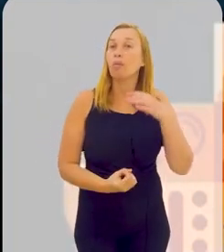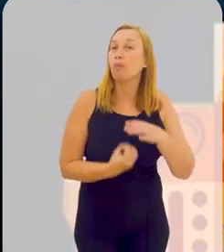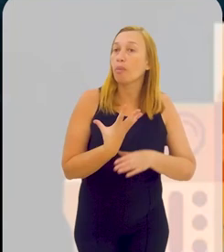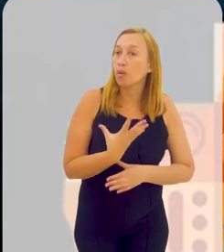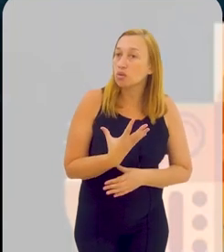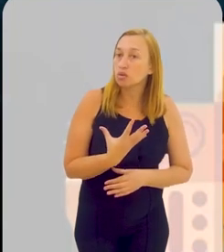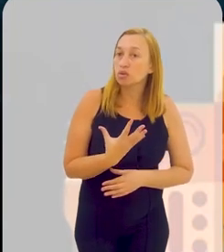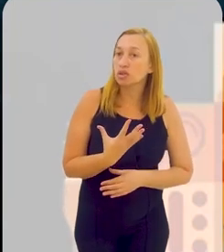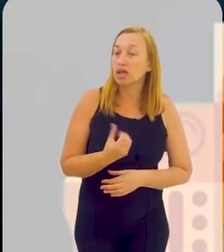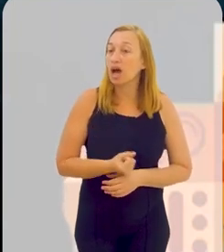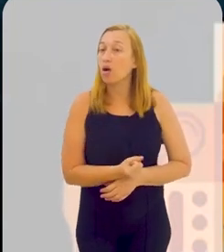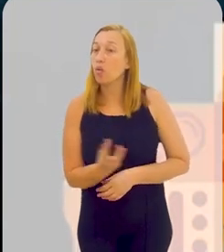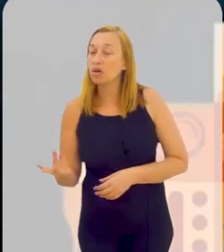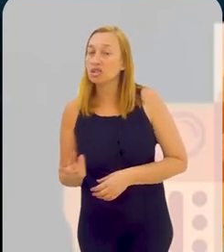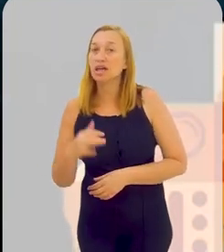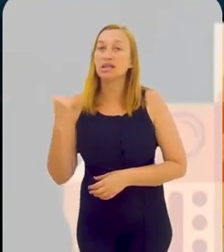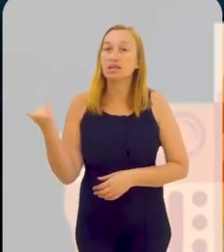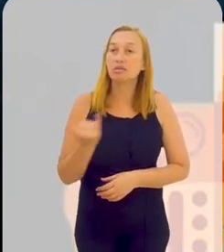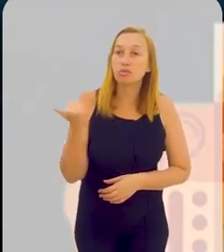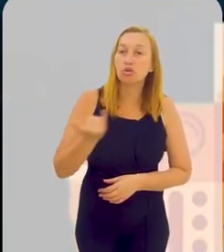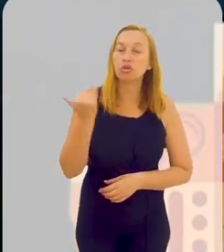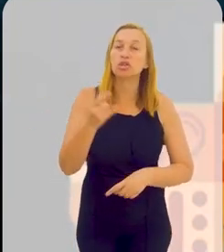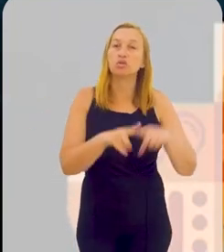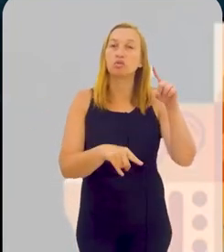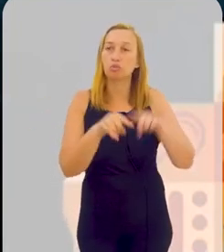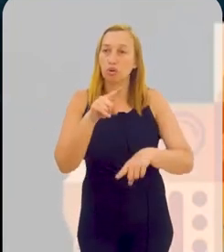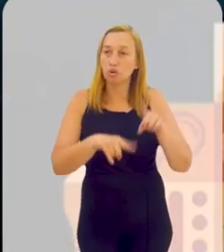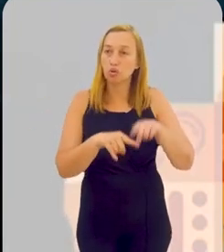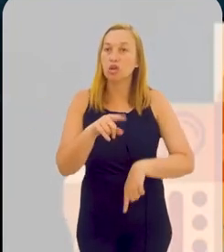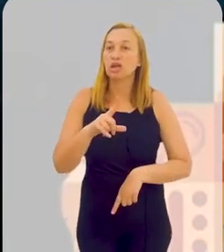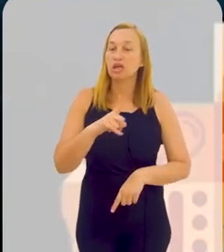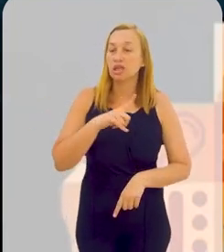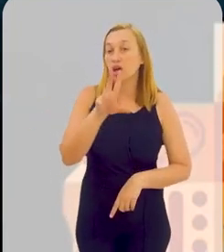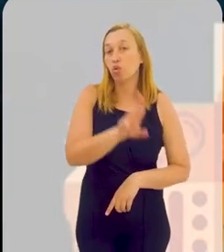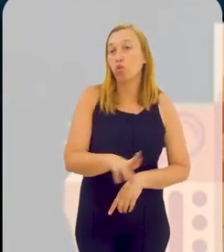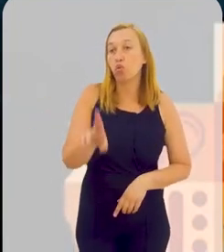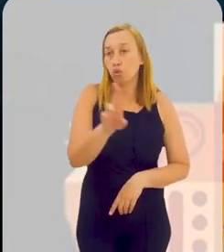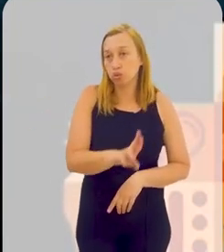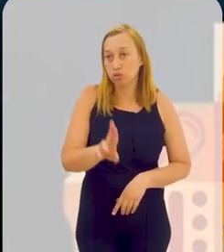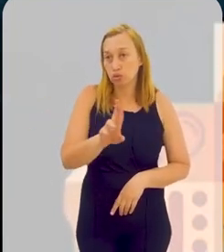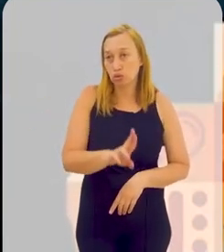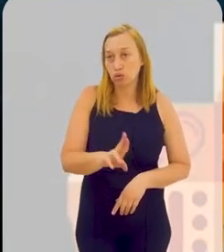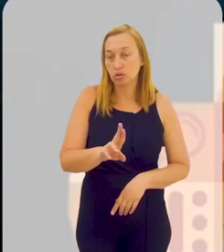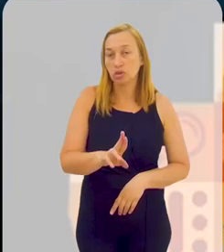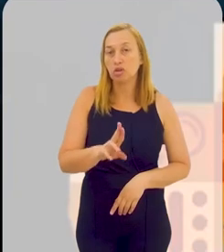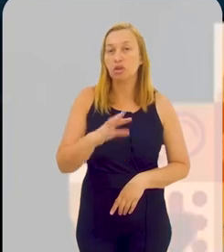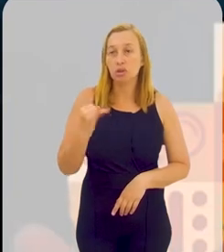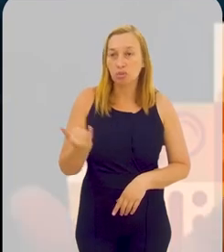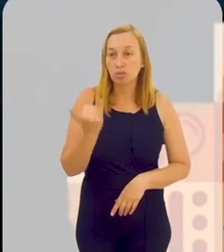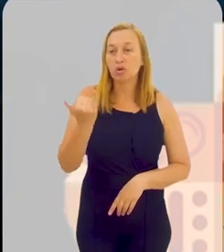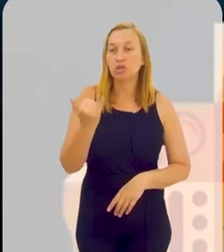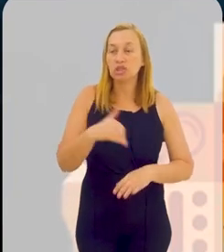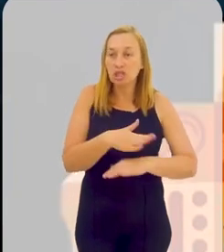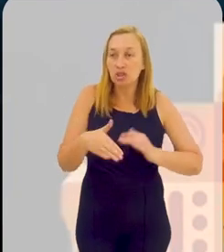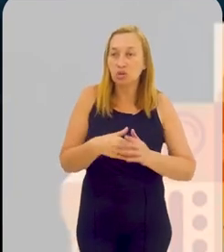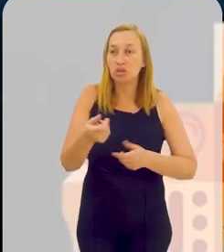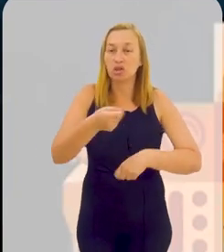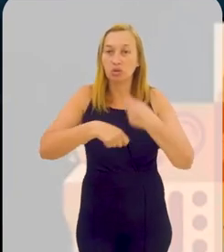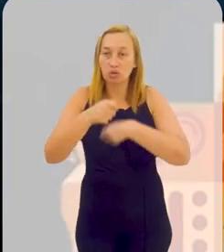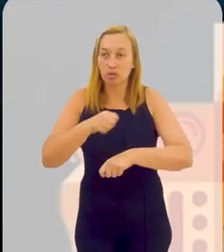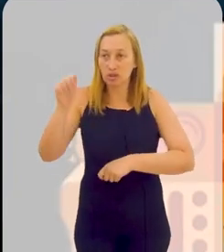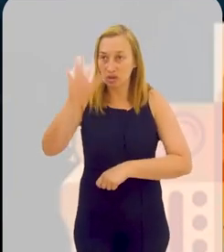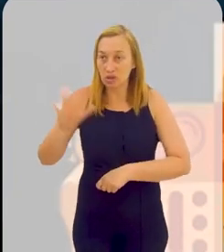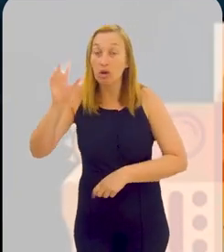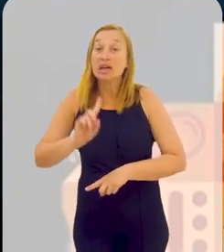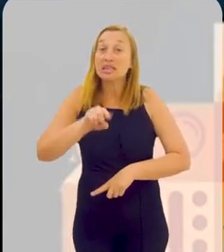primeiro, é produzir essa quantidade importante desse produto, que ele tem um uso muito disseminado em toda